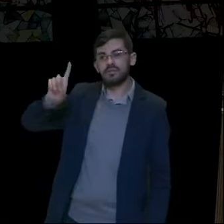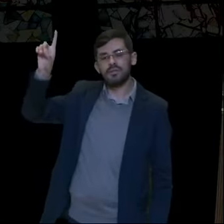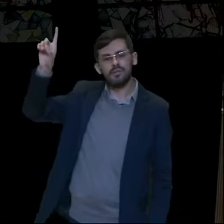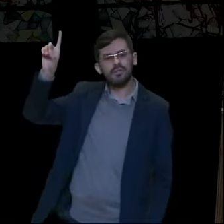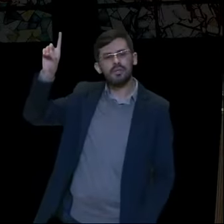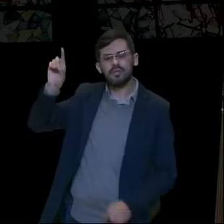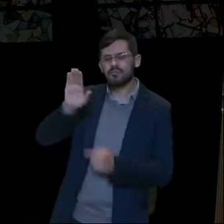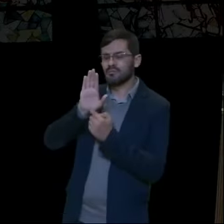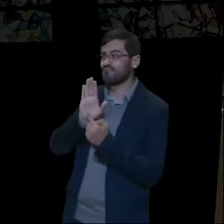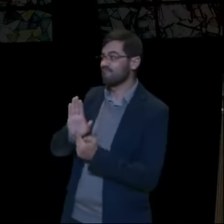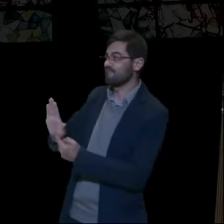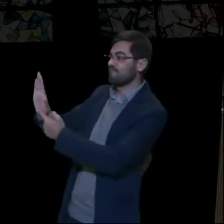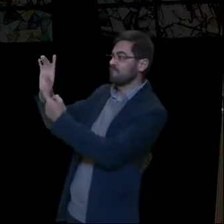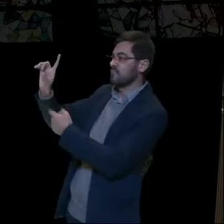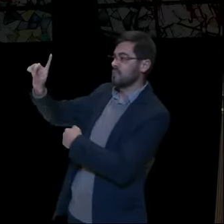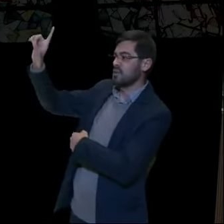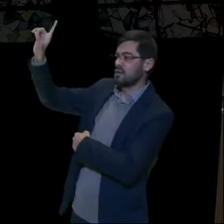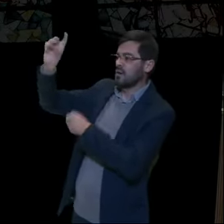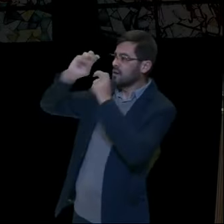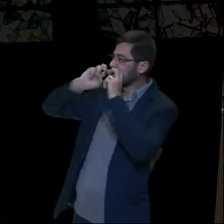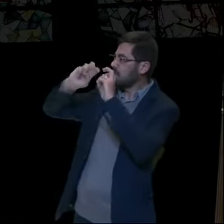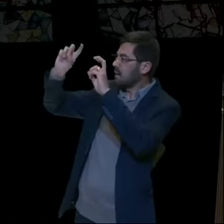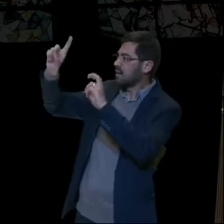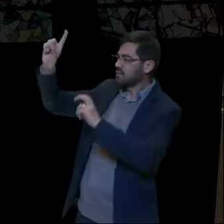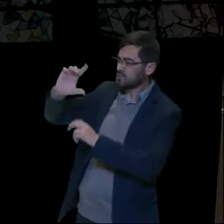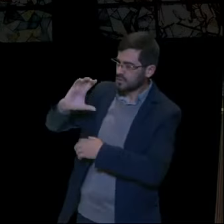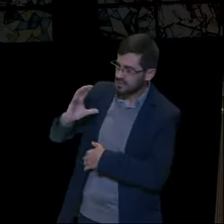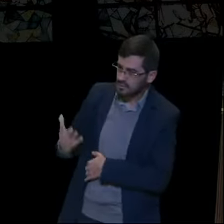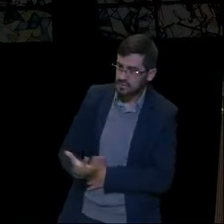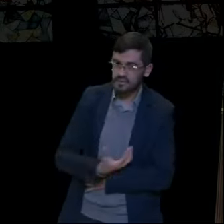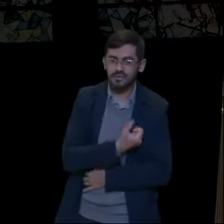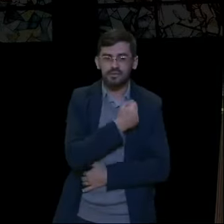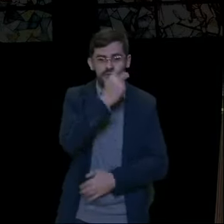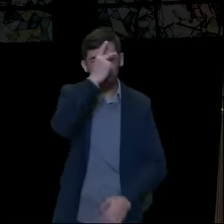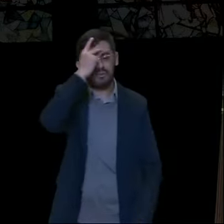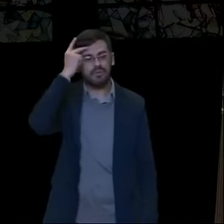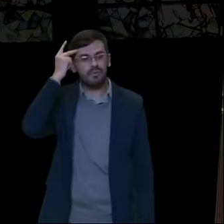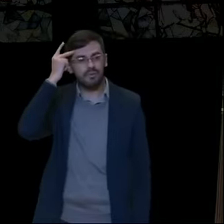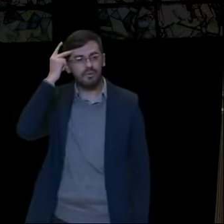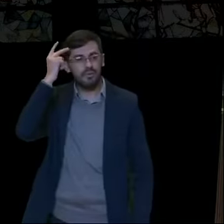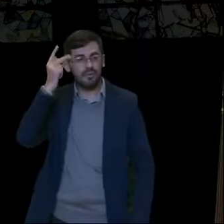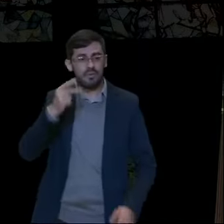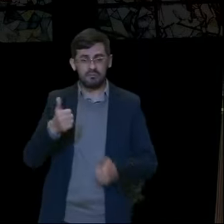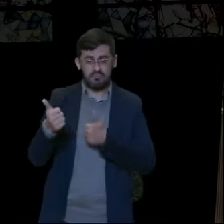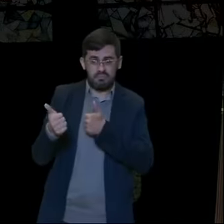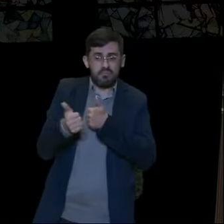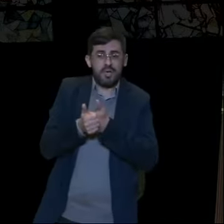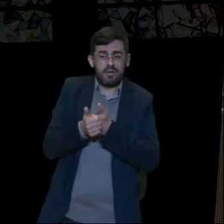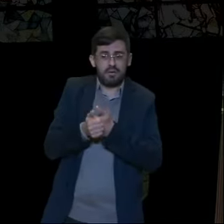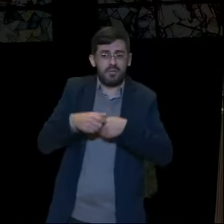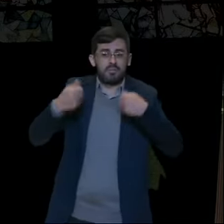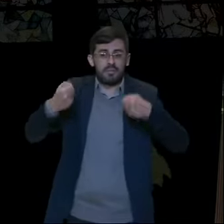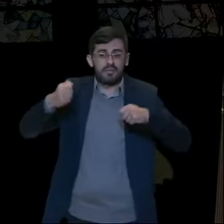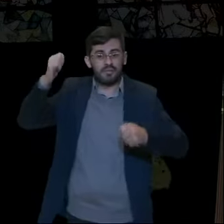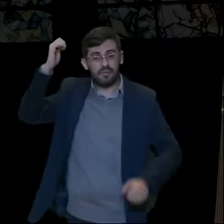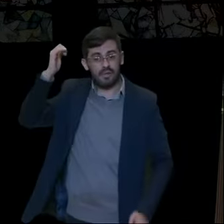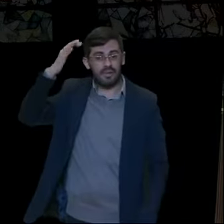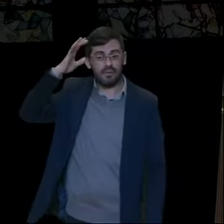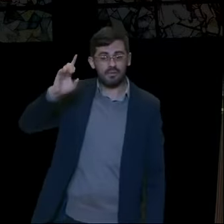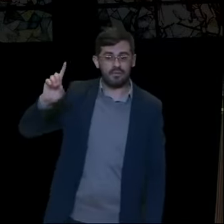dessas pessoas, a você clamar a Deus pela salvação de pessoas que estão ao seu redor, que estão precisando da graça de